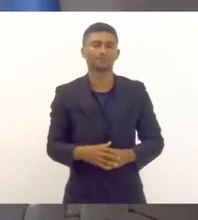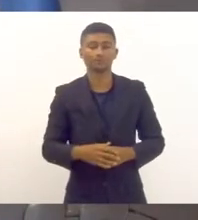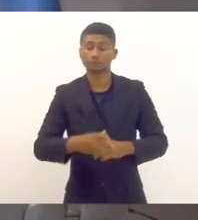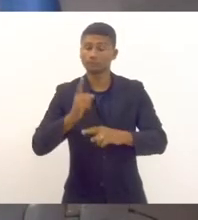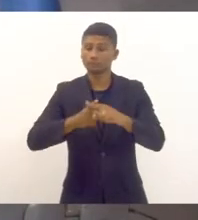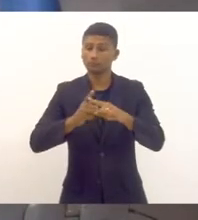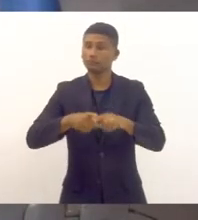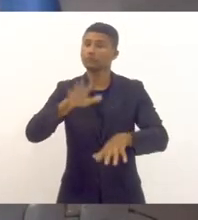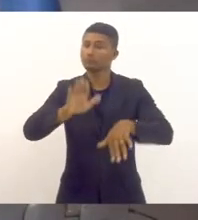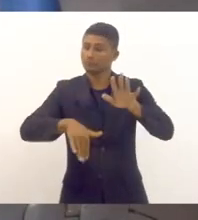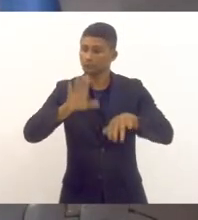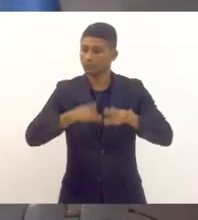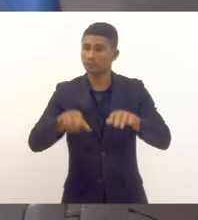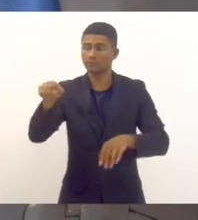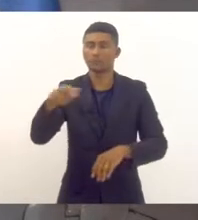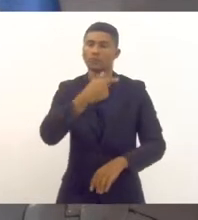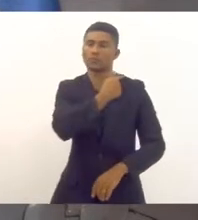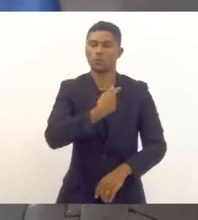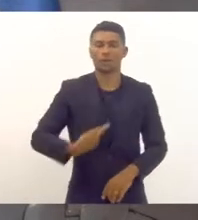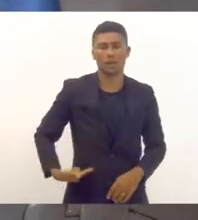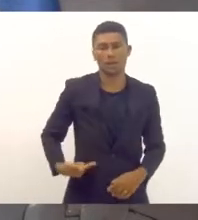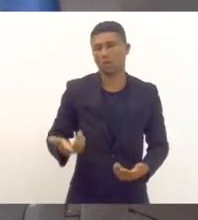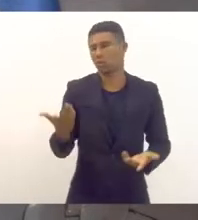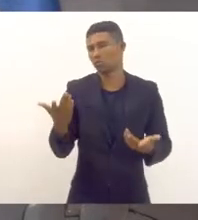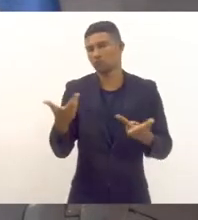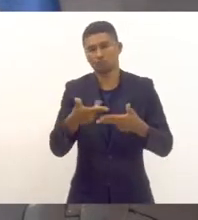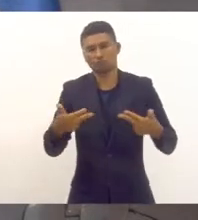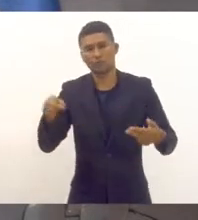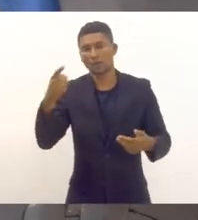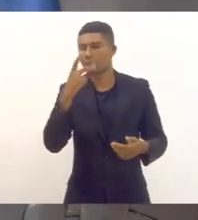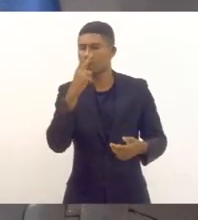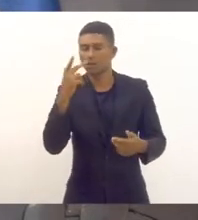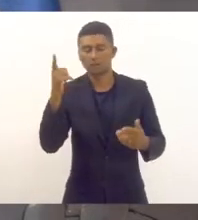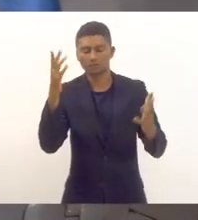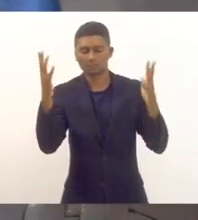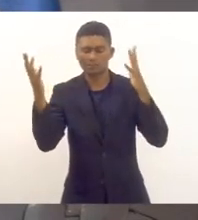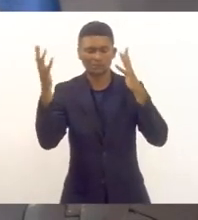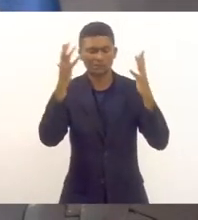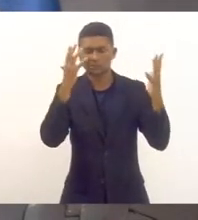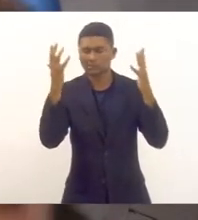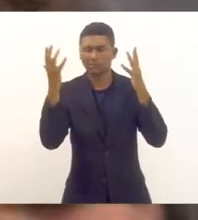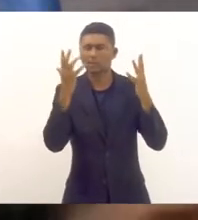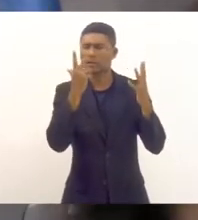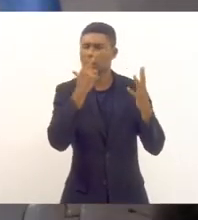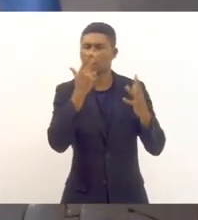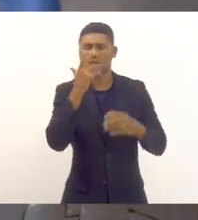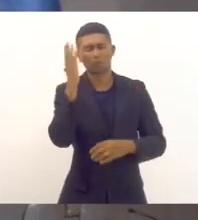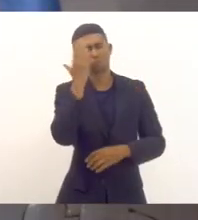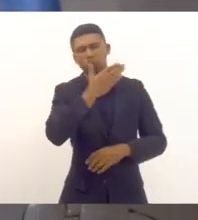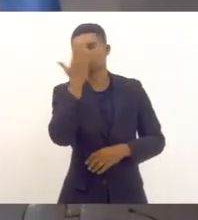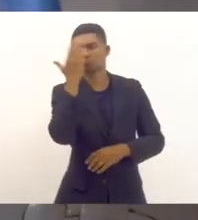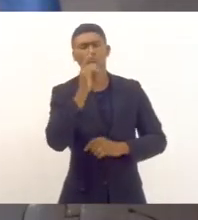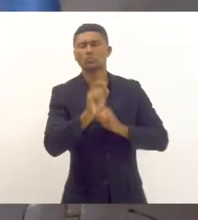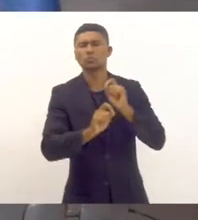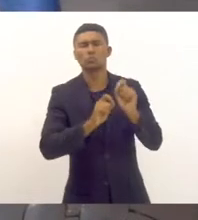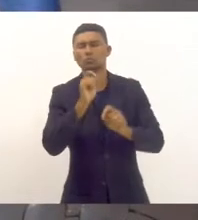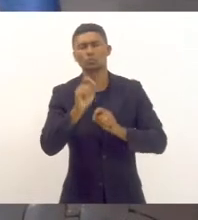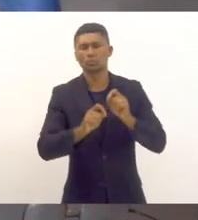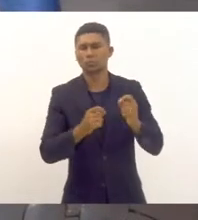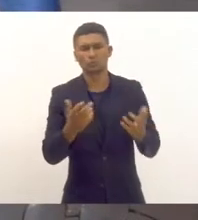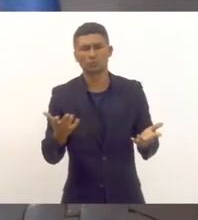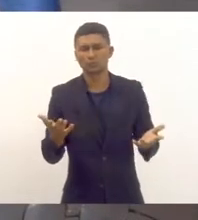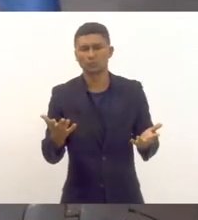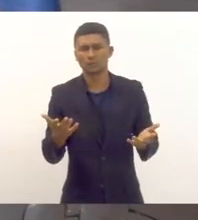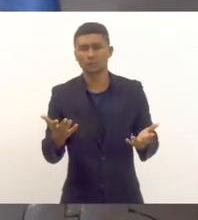gestor público tem tanta coisa na cabeça, né, que ele não consegue, às vezes, enxergar um secretário, às vezes não consegue enxergar algo